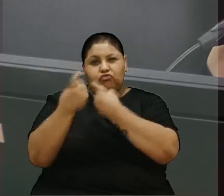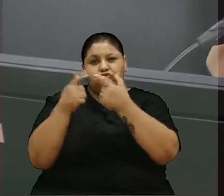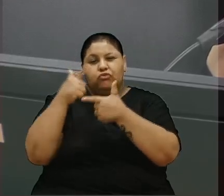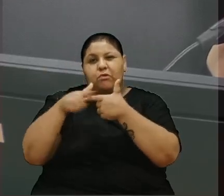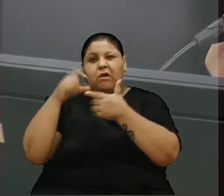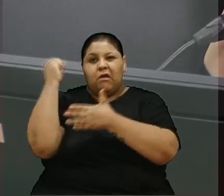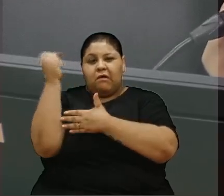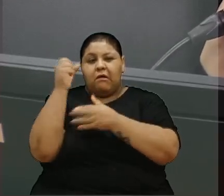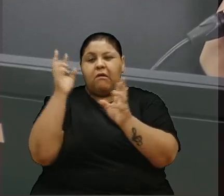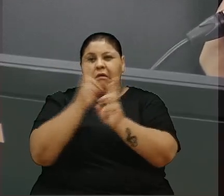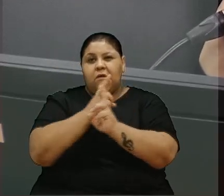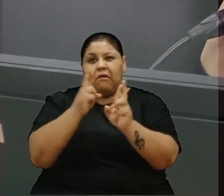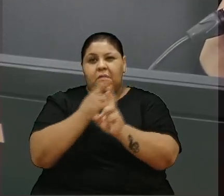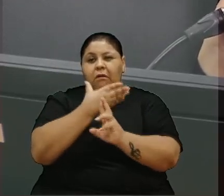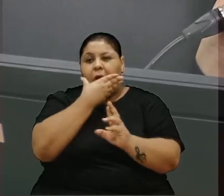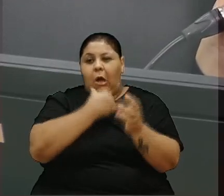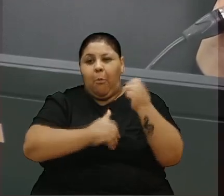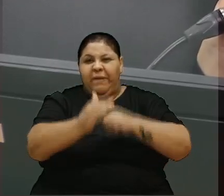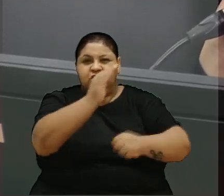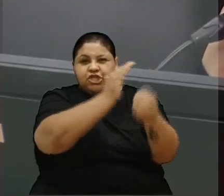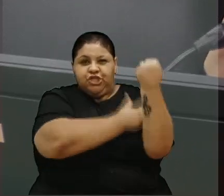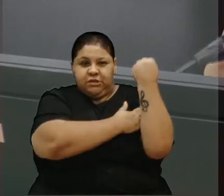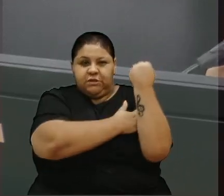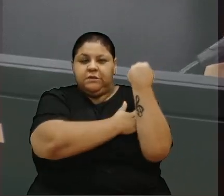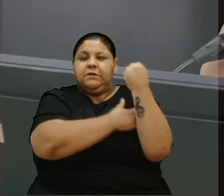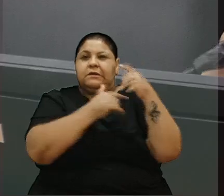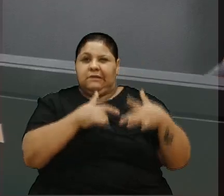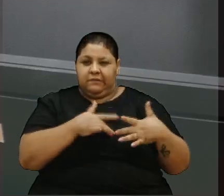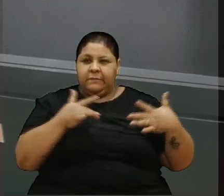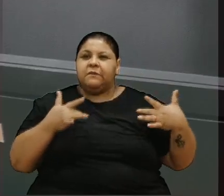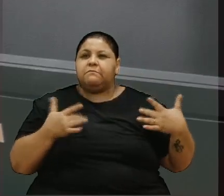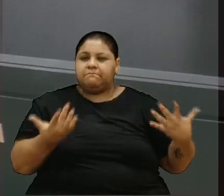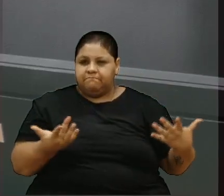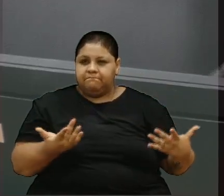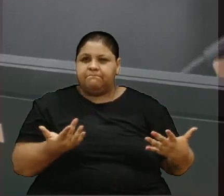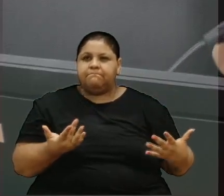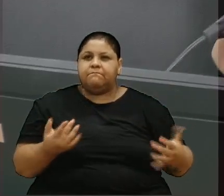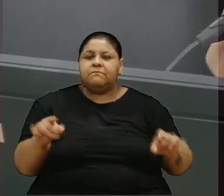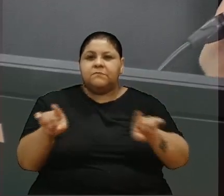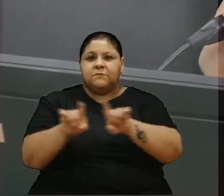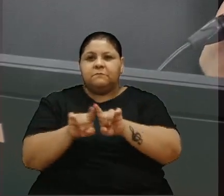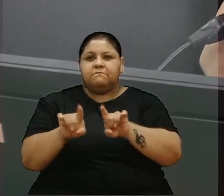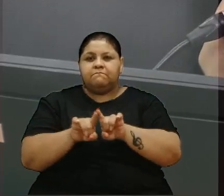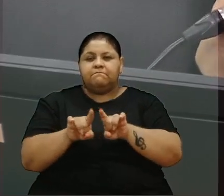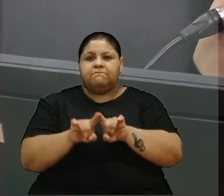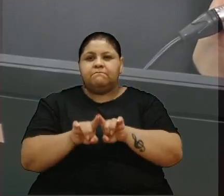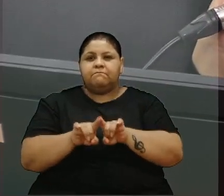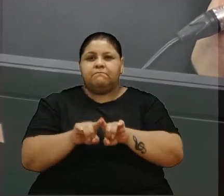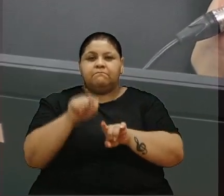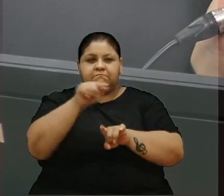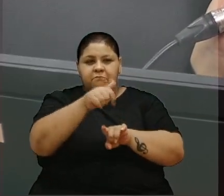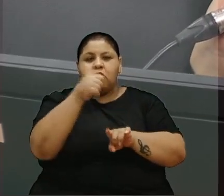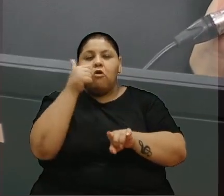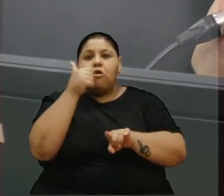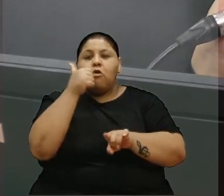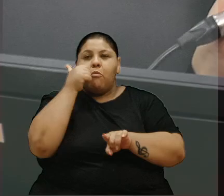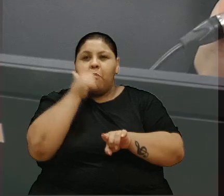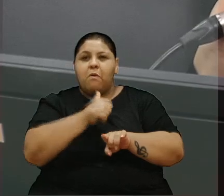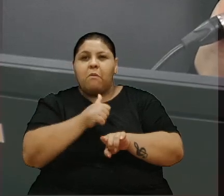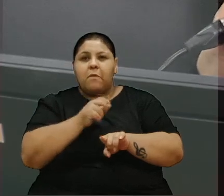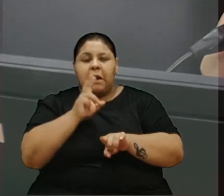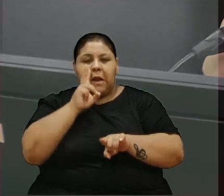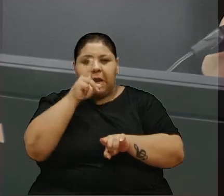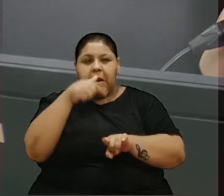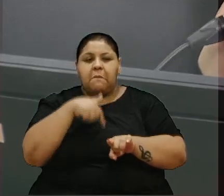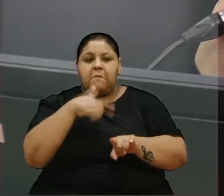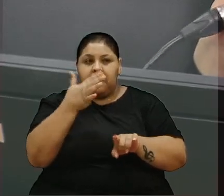graves relacionados ao machismo, minha solidariedade, e também lhe considero uma mulher guerreira, minha